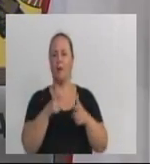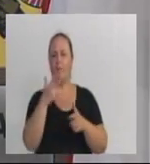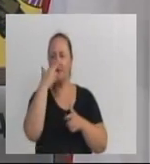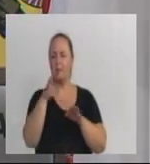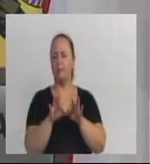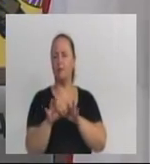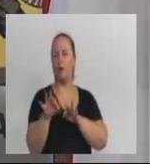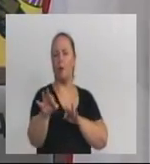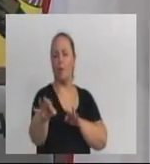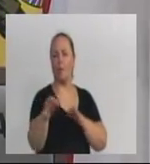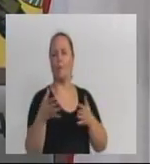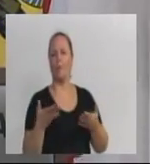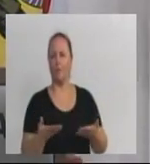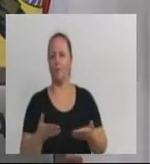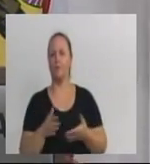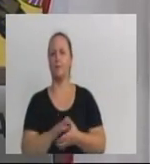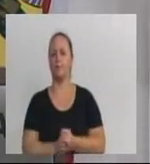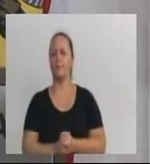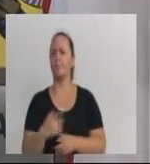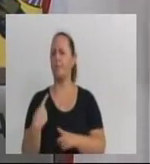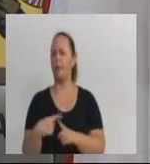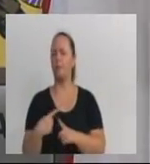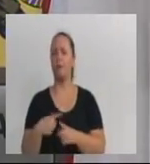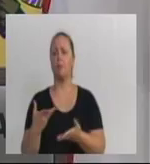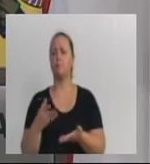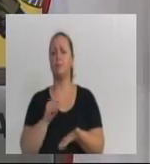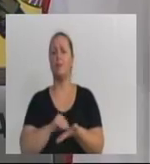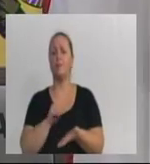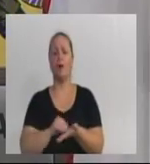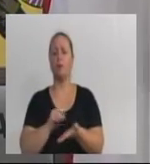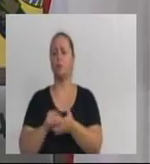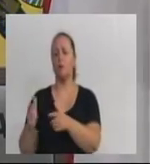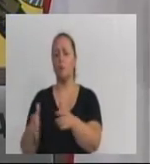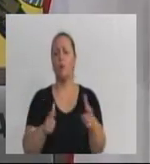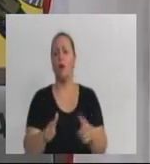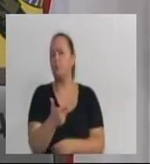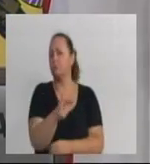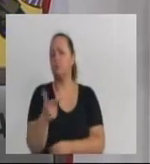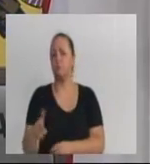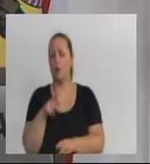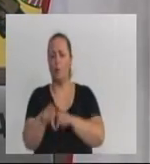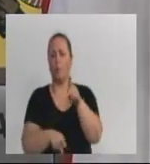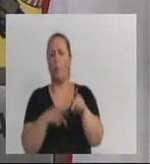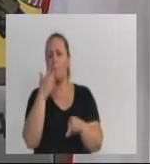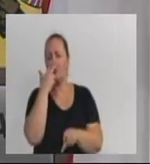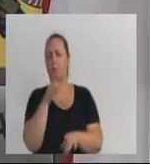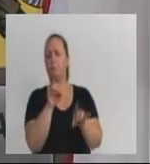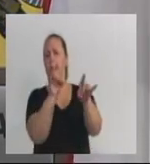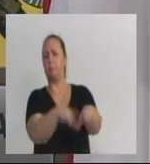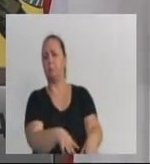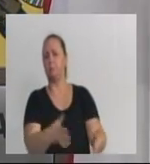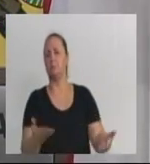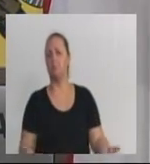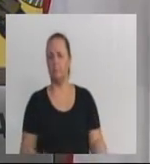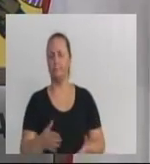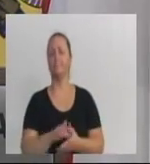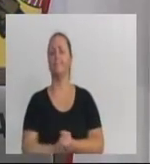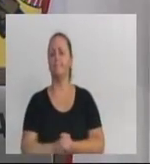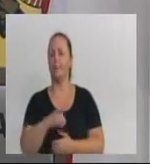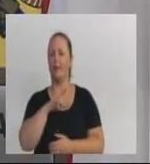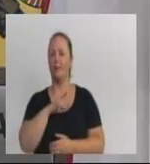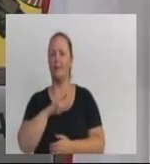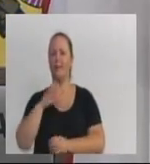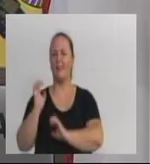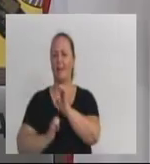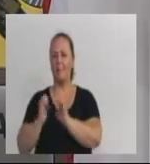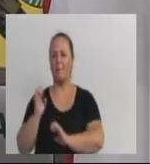Blumenau, onde por falta de alternativa, a população acaba jogando isso lá. É bem verdade, tem o Bota Fora, tem várias empresas de Bota Fora,